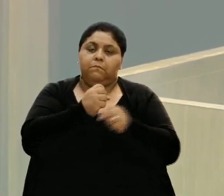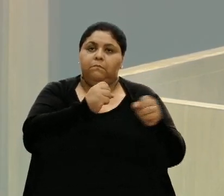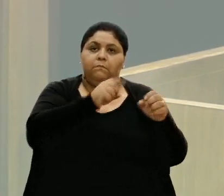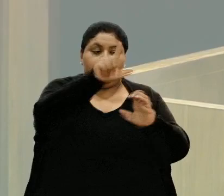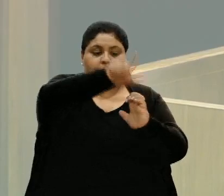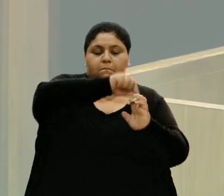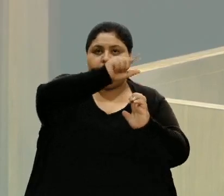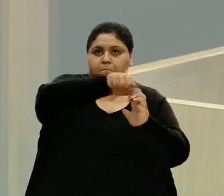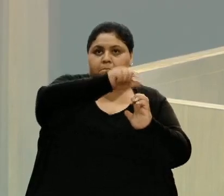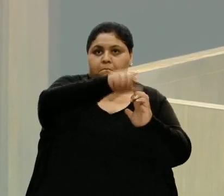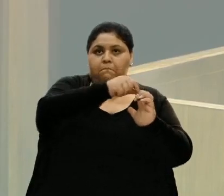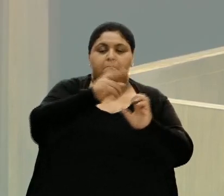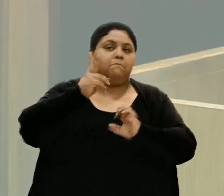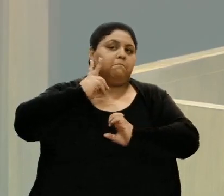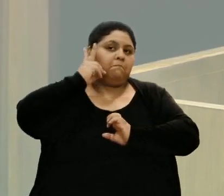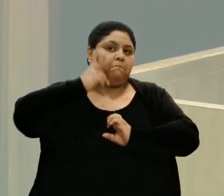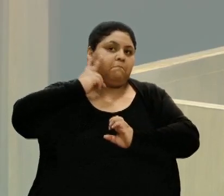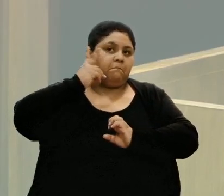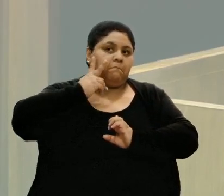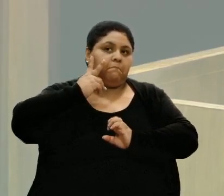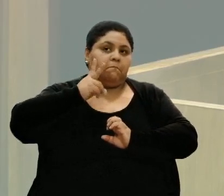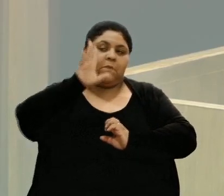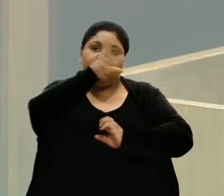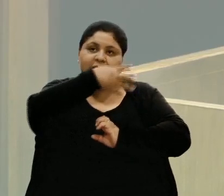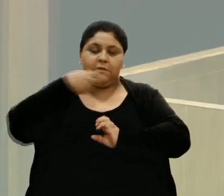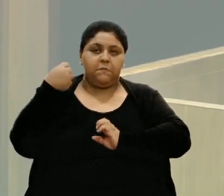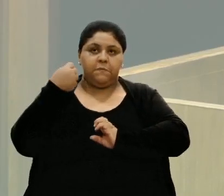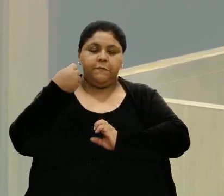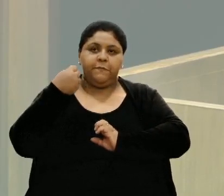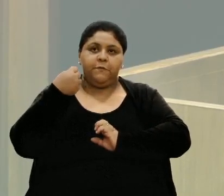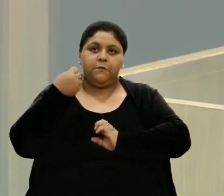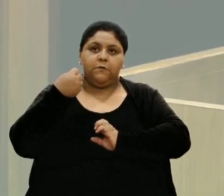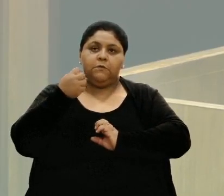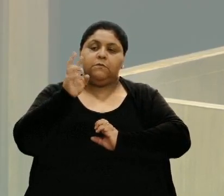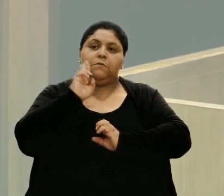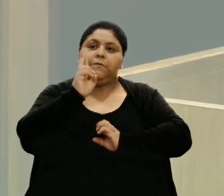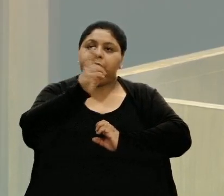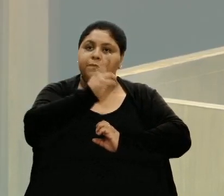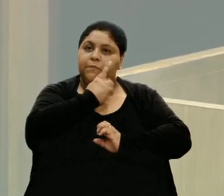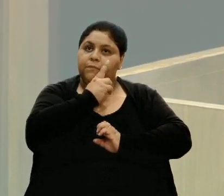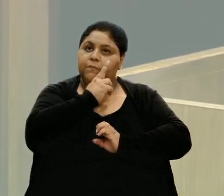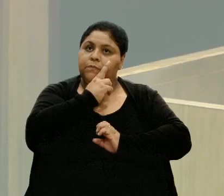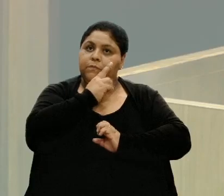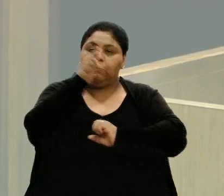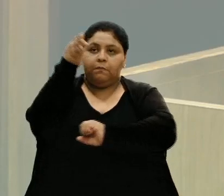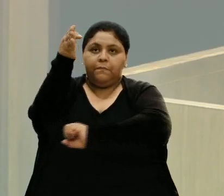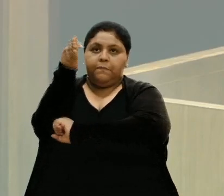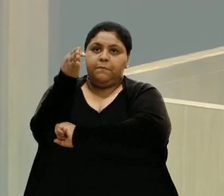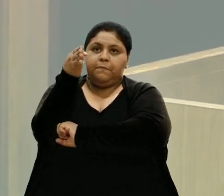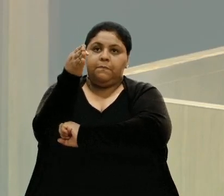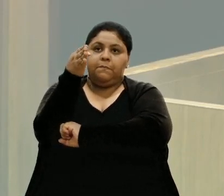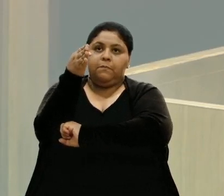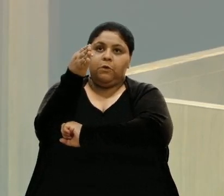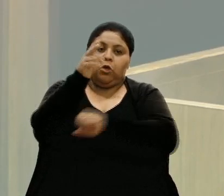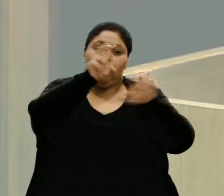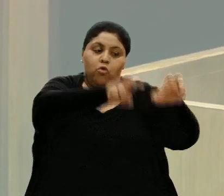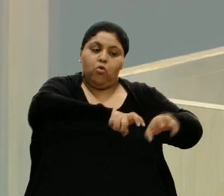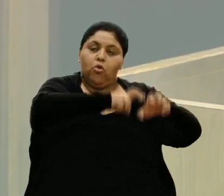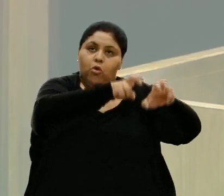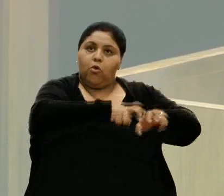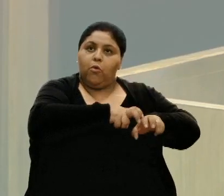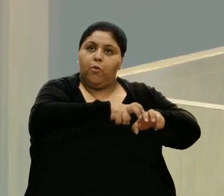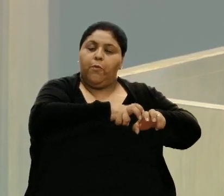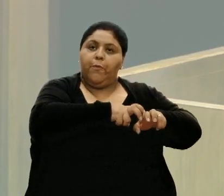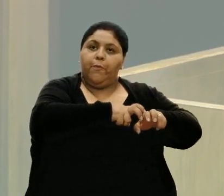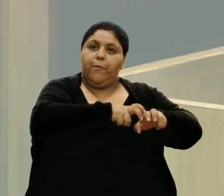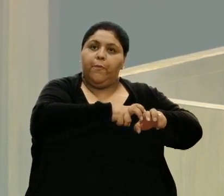entre vinícolas, cervejarias, restaurantes, hospedagens, turismo rural, turismo